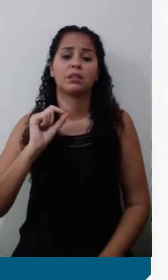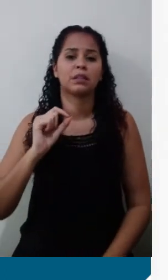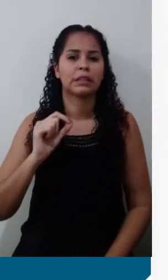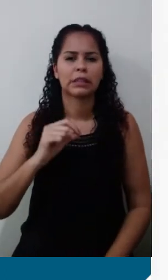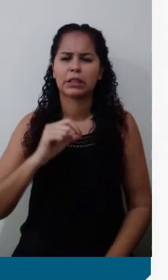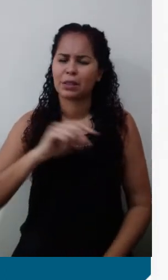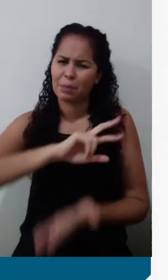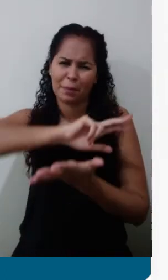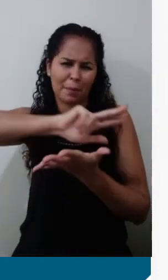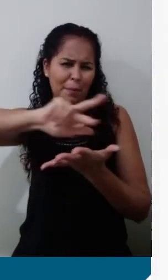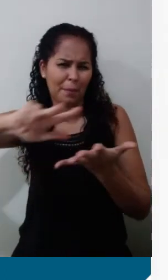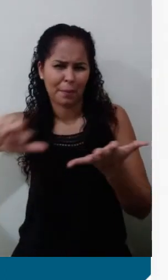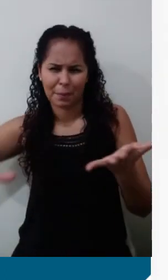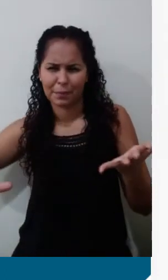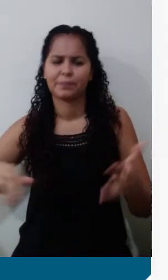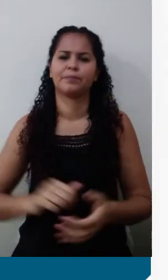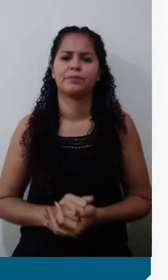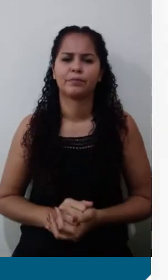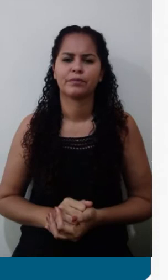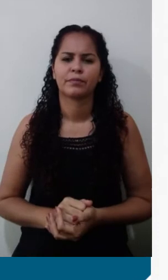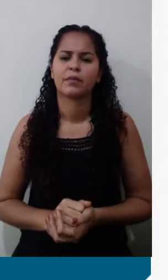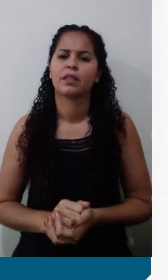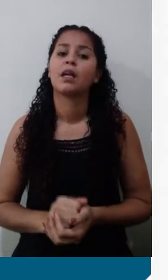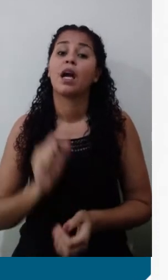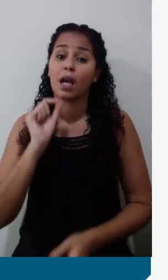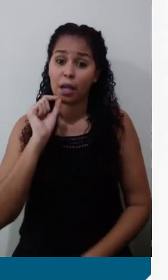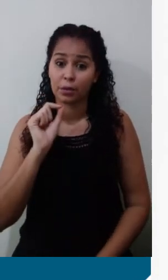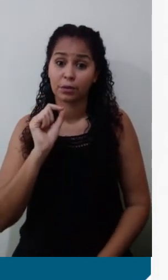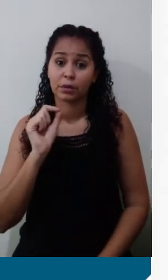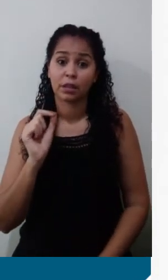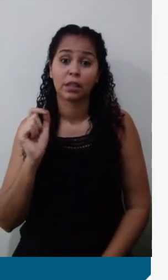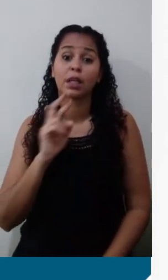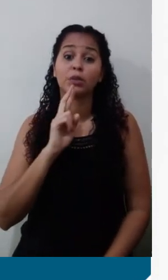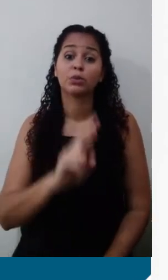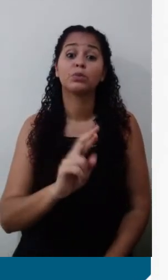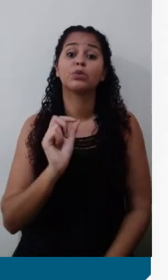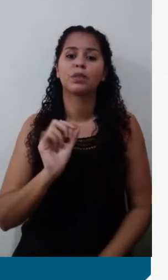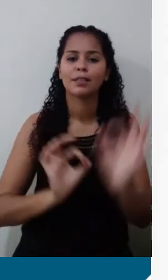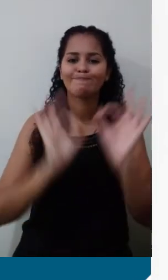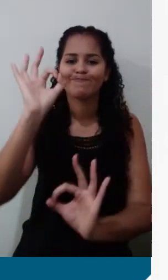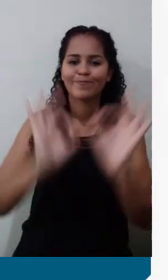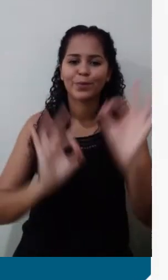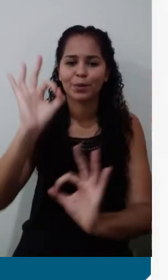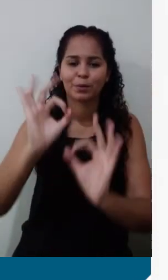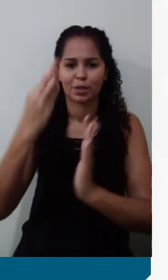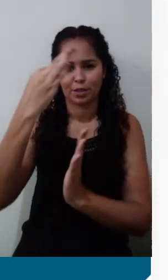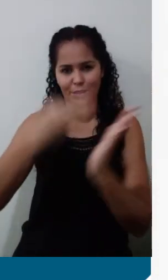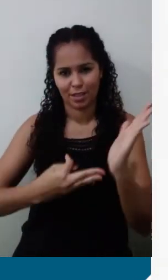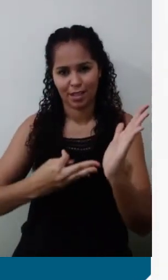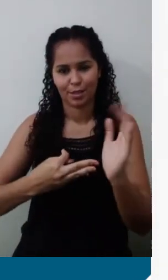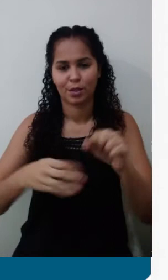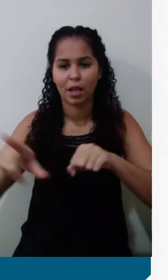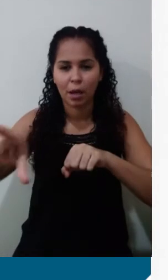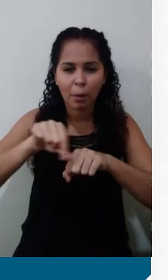analogias, argumentos de autoridade e outros possíveis que são resultado do projeto de texto, que são